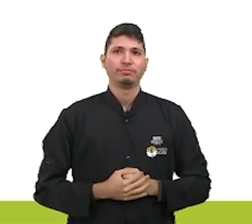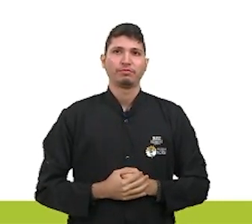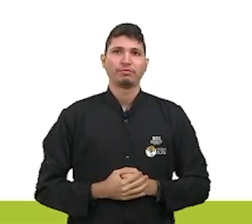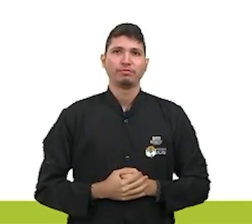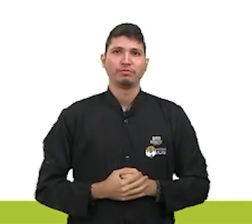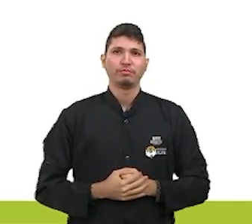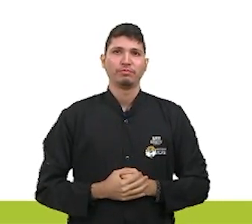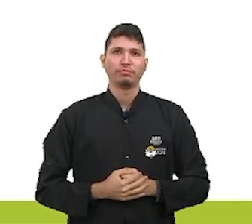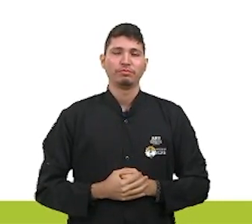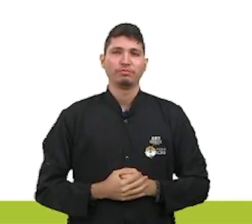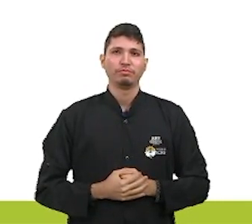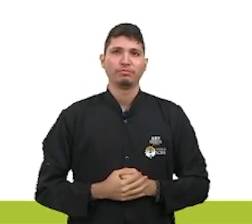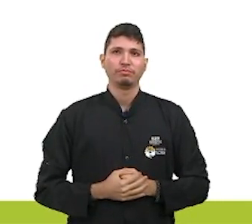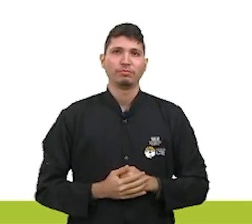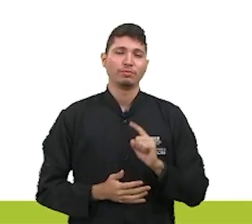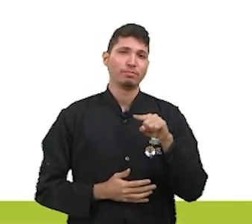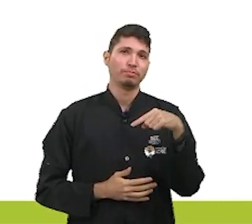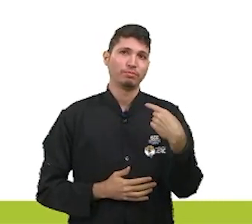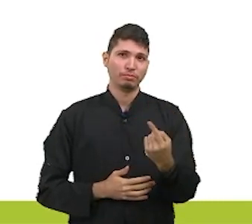Próxima análise,